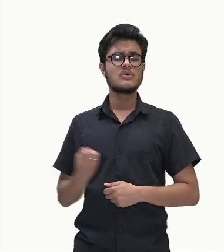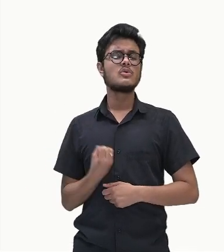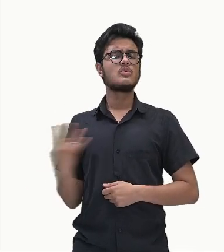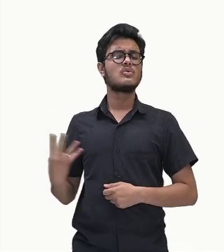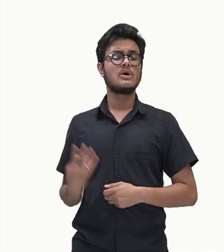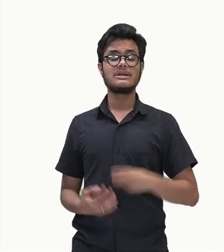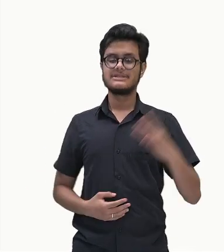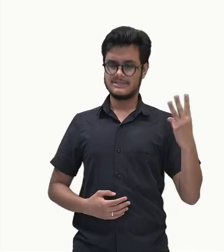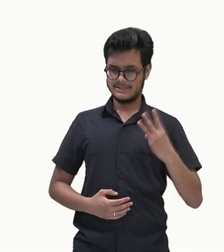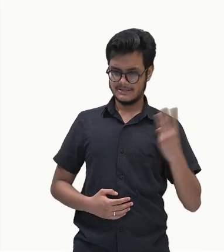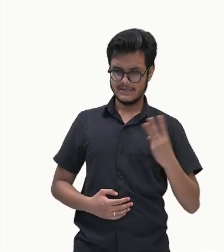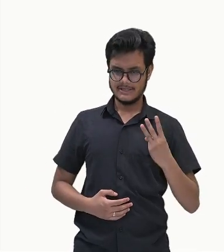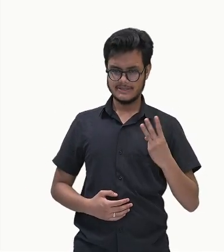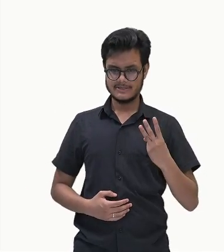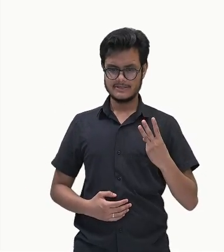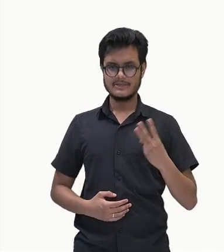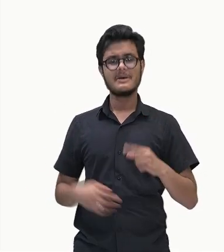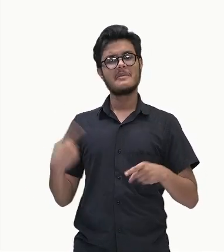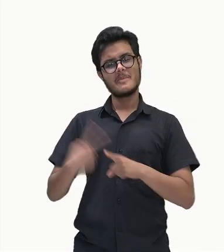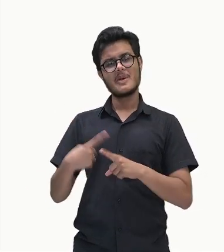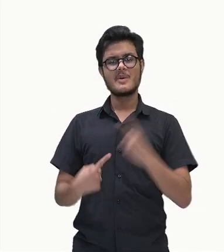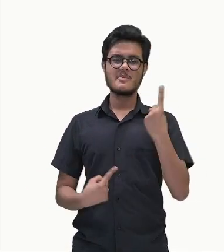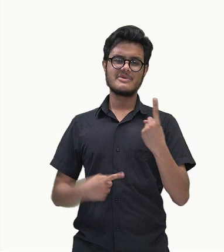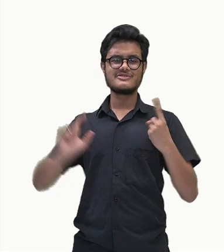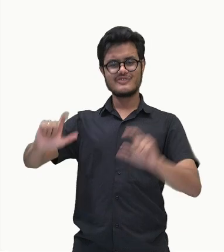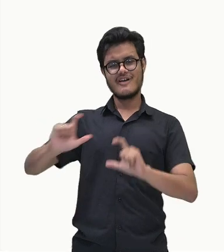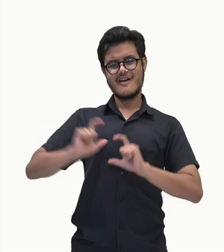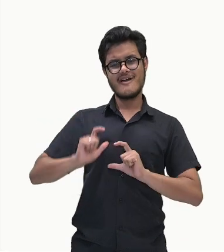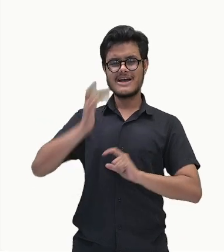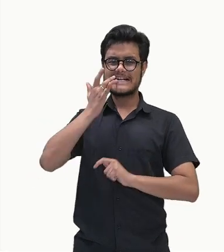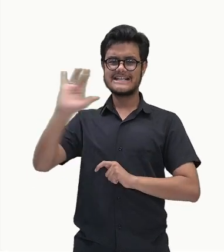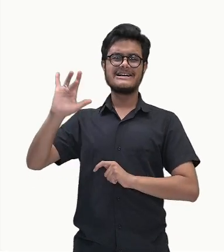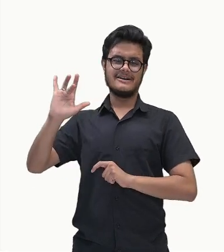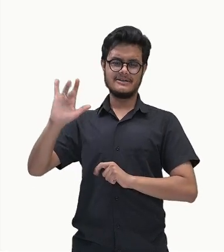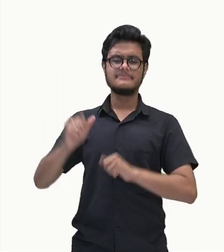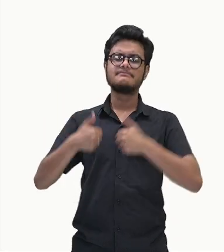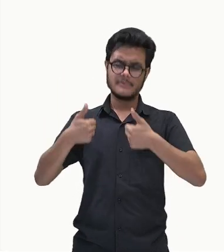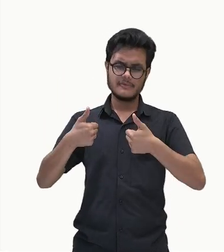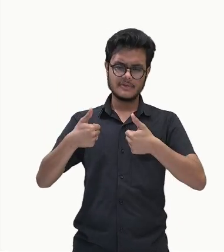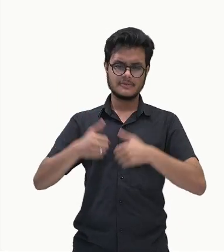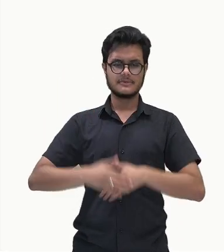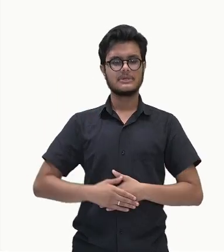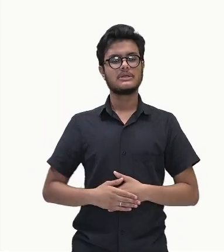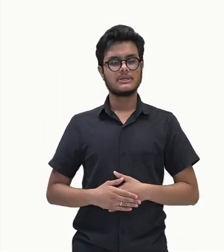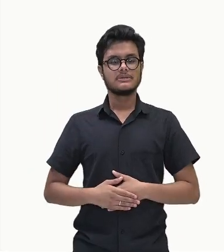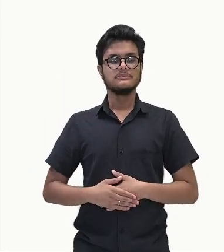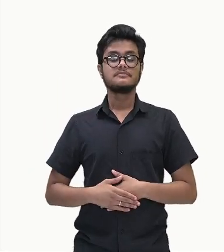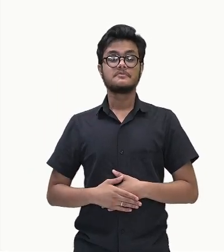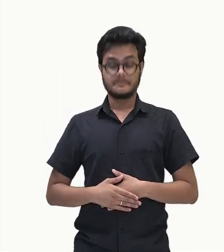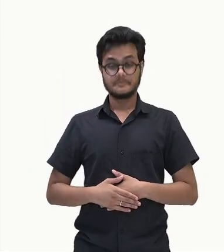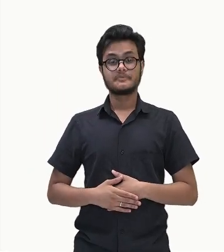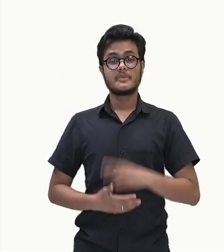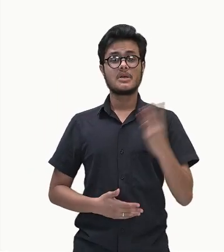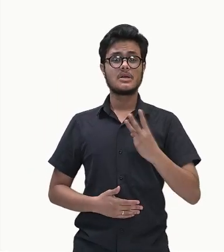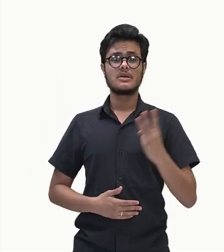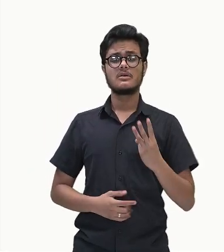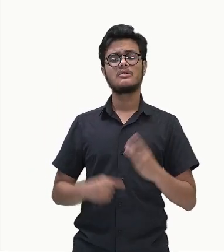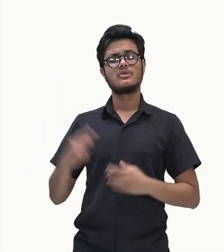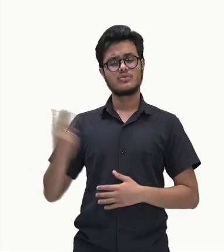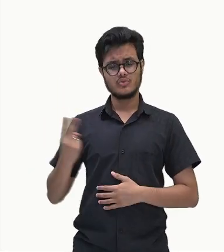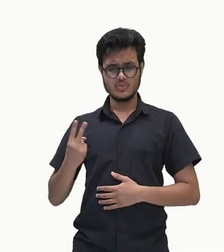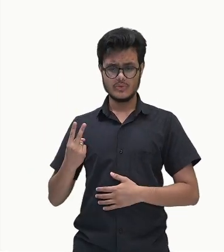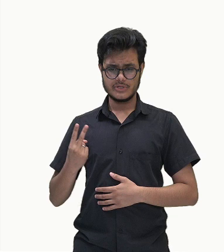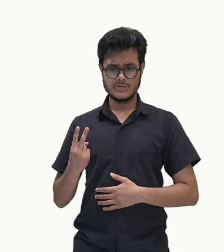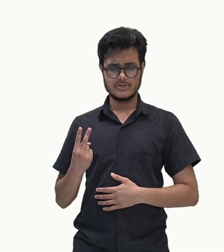só três opções porque uma das quatro já ocupou aqui o primeiro lugar para o terceiro lugar a gente só vai